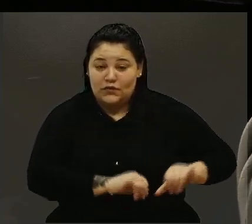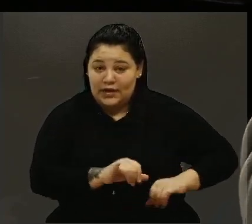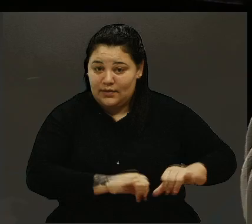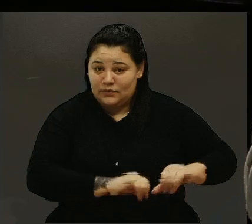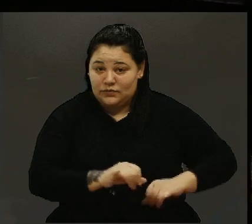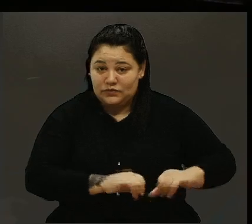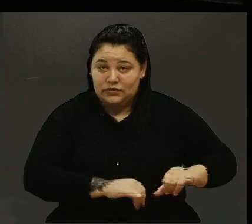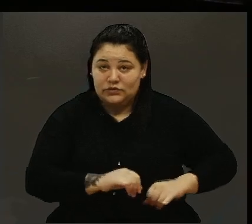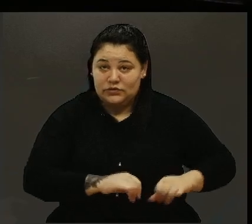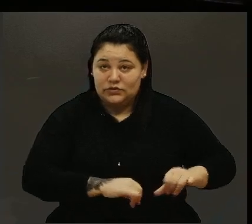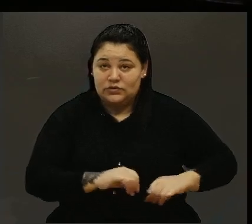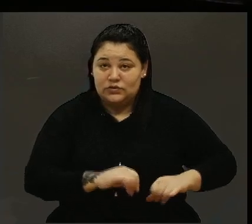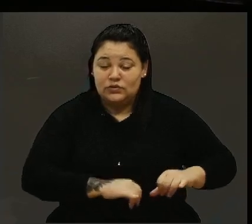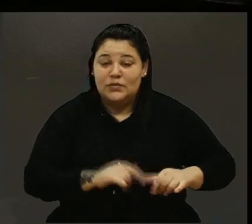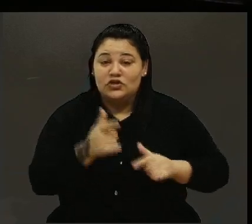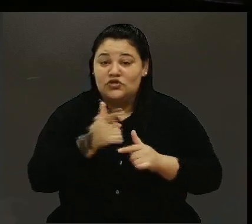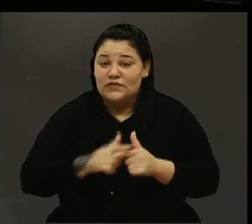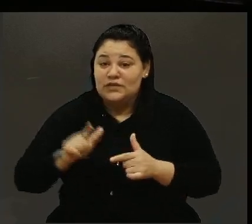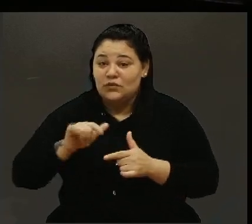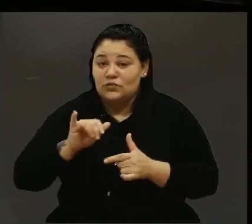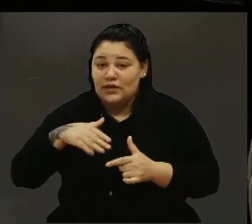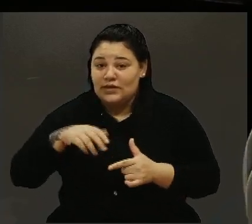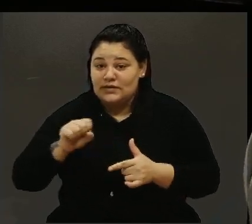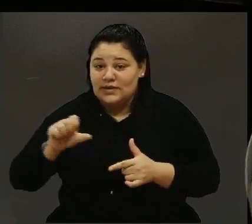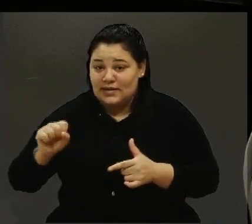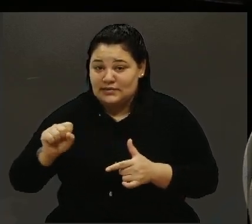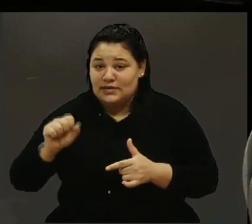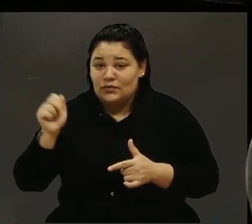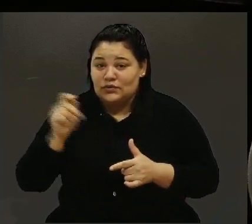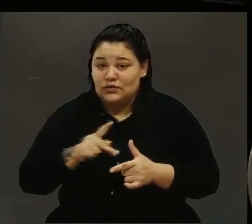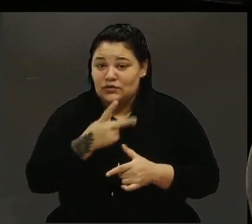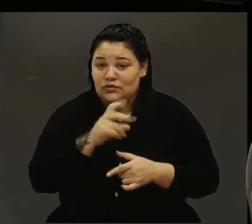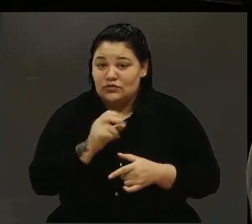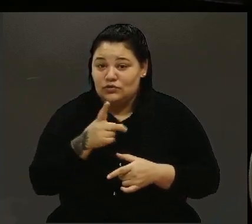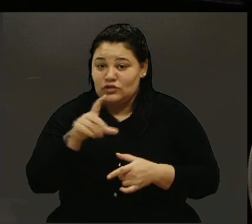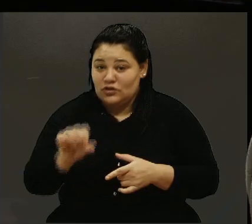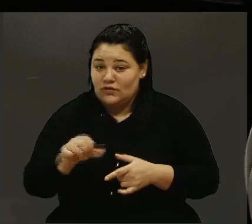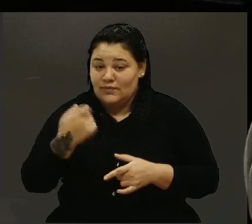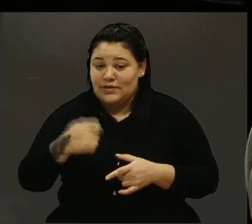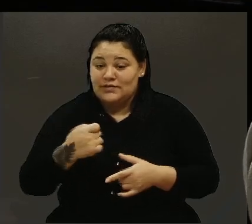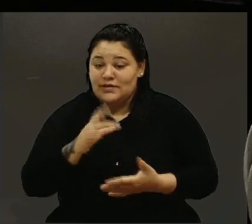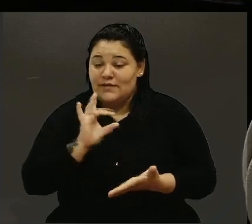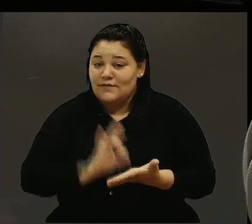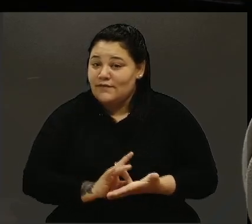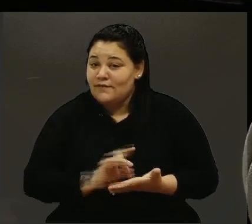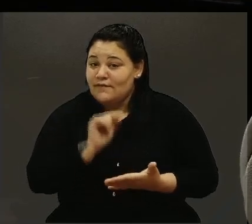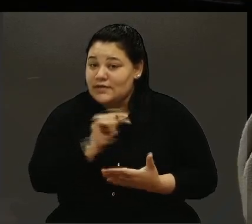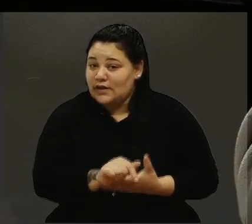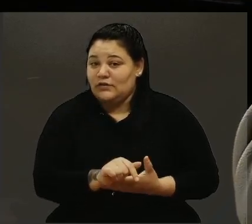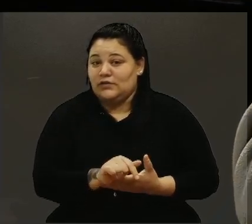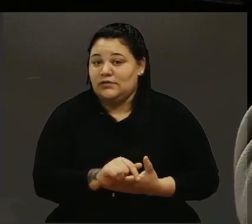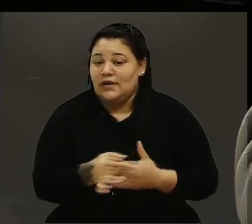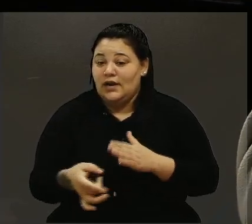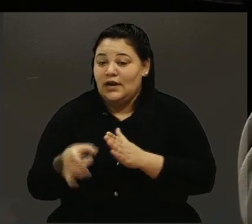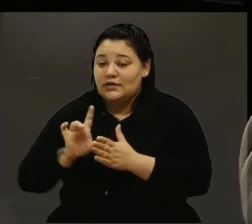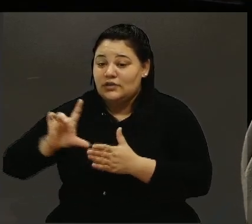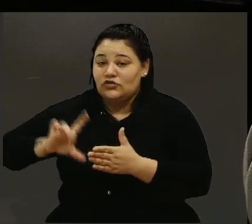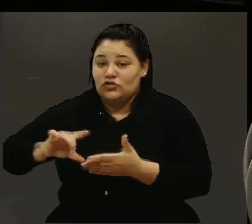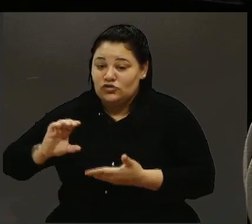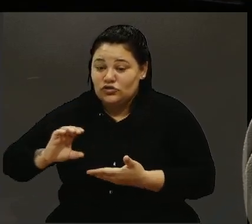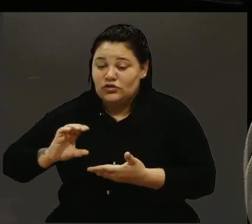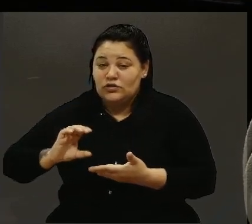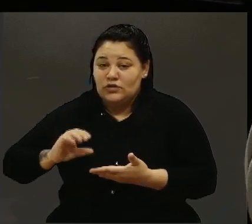através da reforma da Previdência no ano de 2019. Isso precisa ficar estabelecido aqui. Anteriormente, nós tínhamos uma contribuição